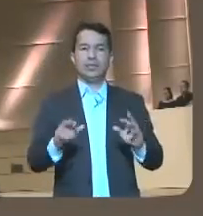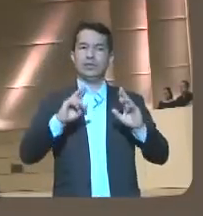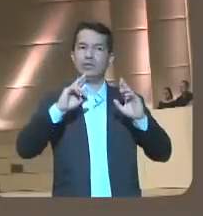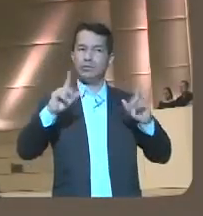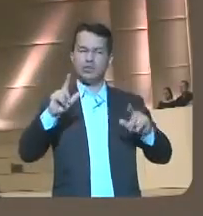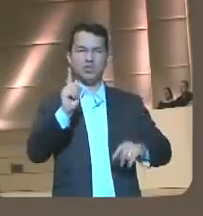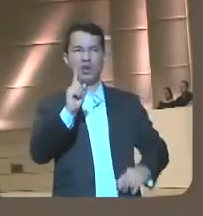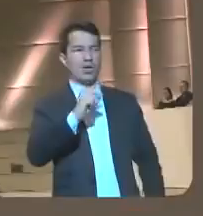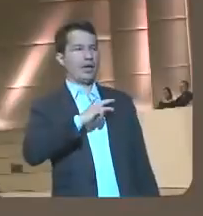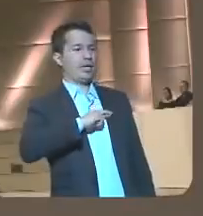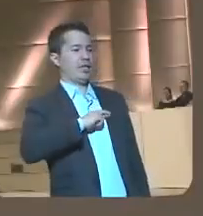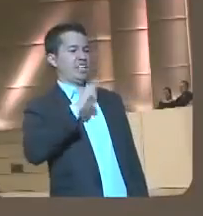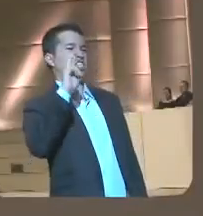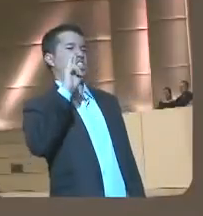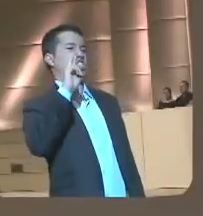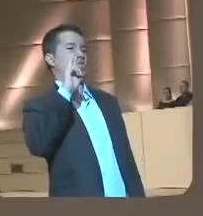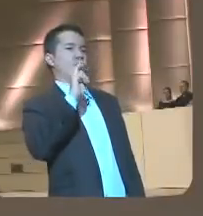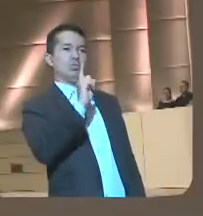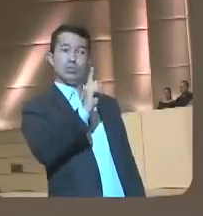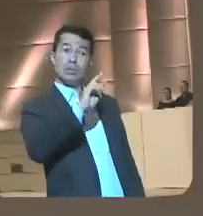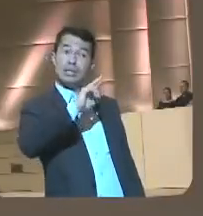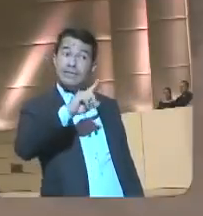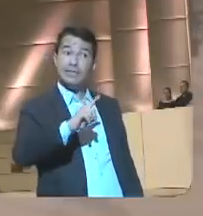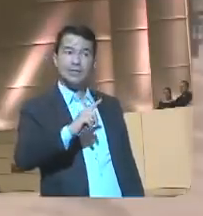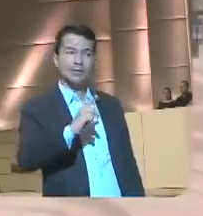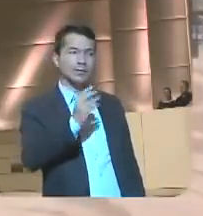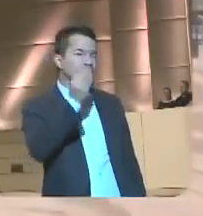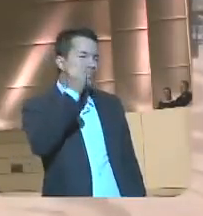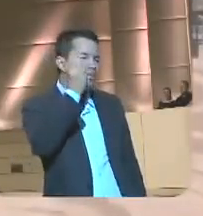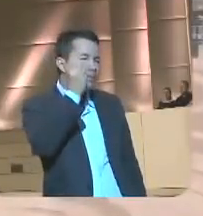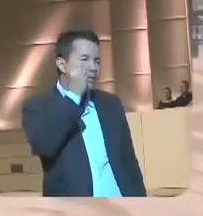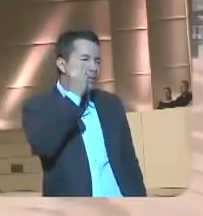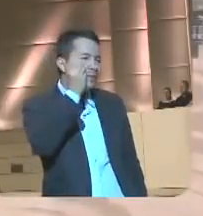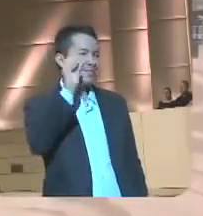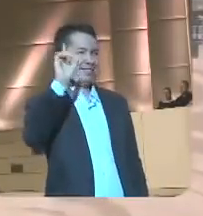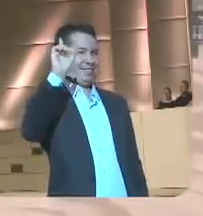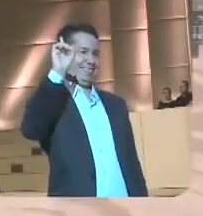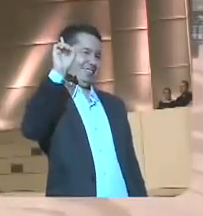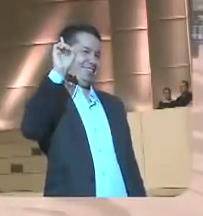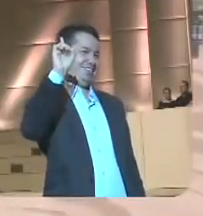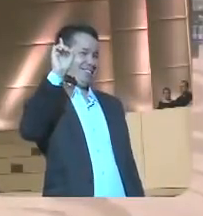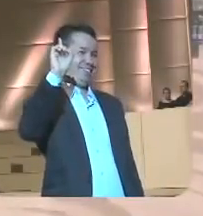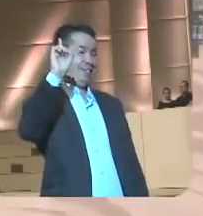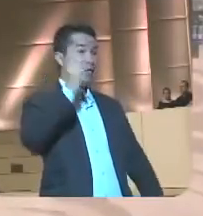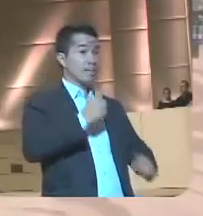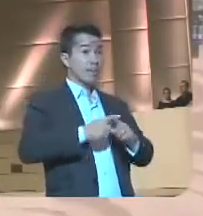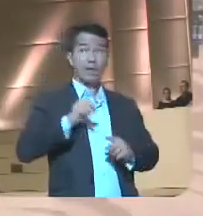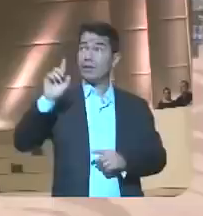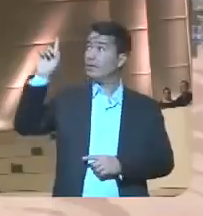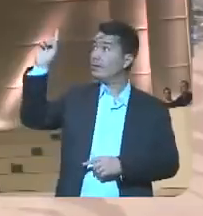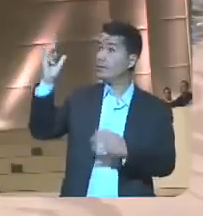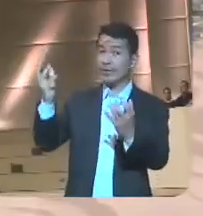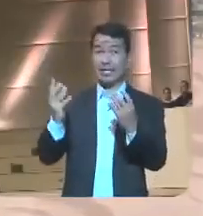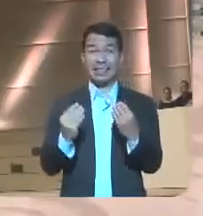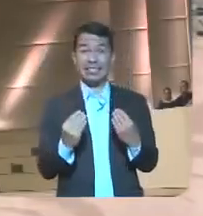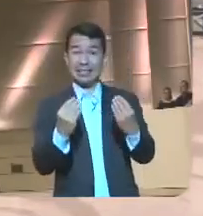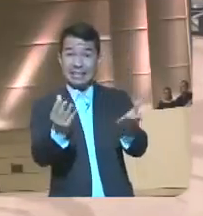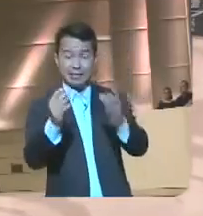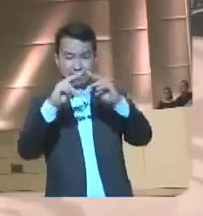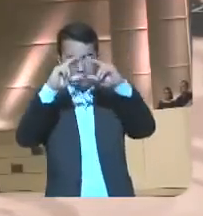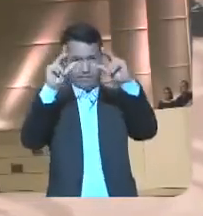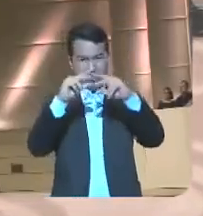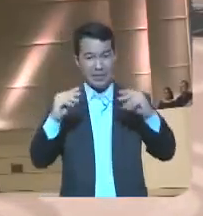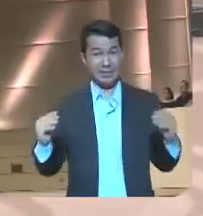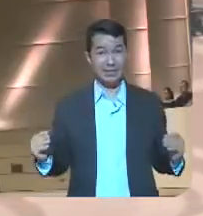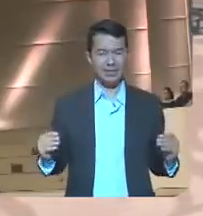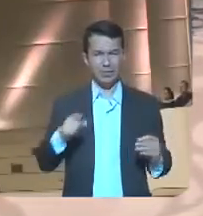experimentar jesus na vida e essa diferença acontece por causa desse presente o senhor jesus